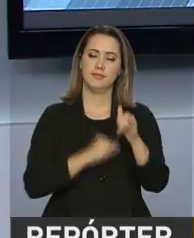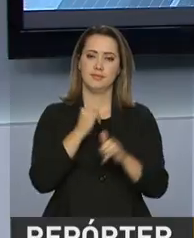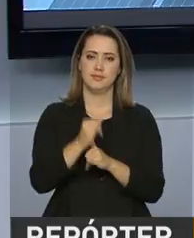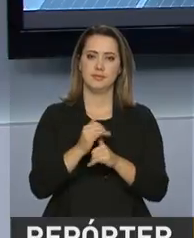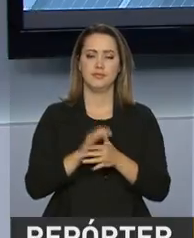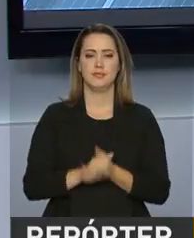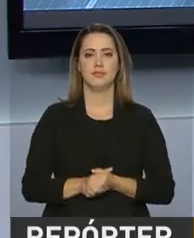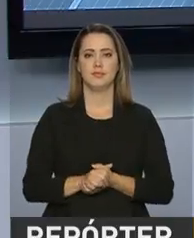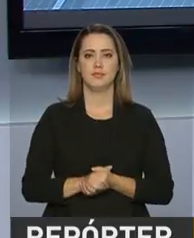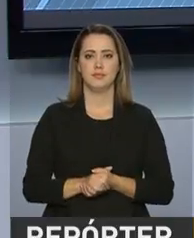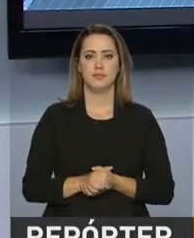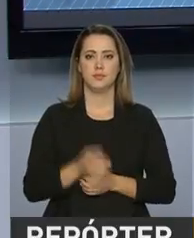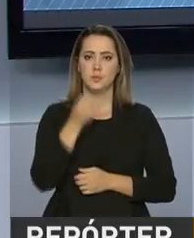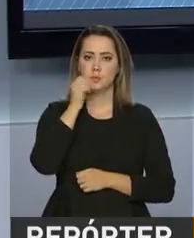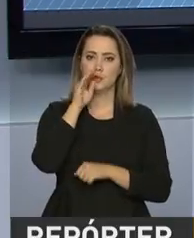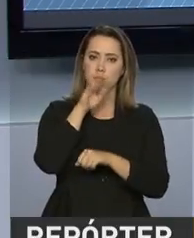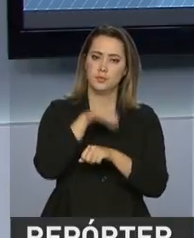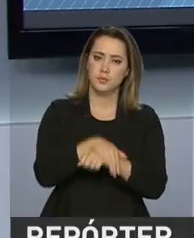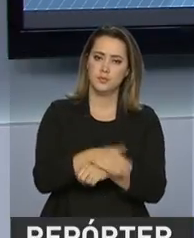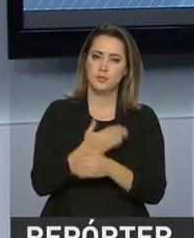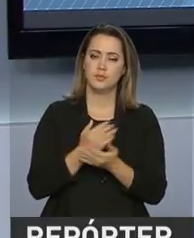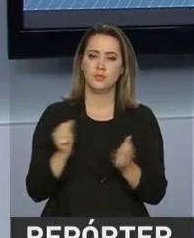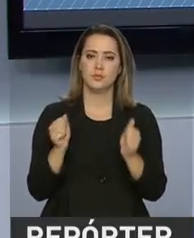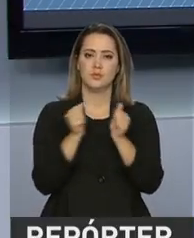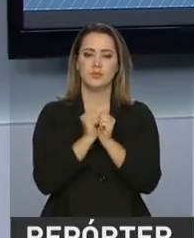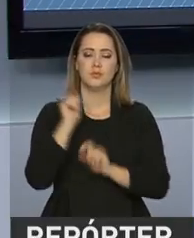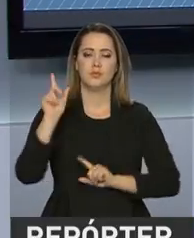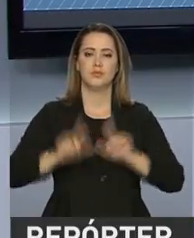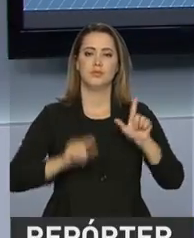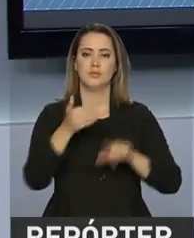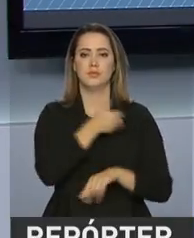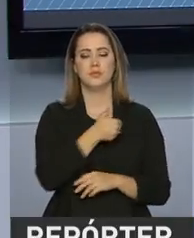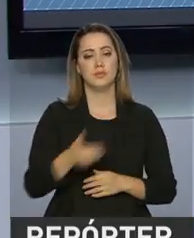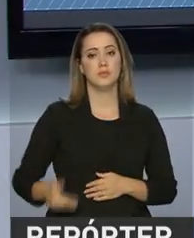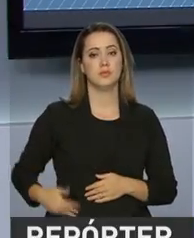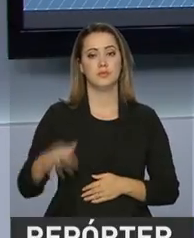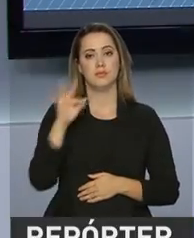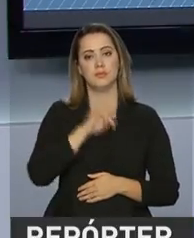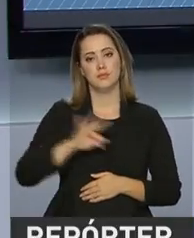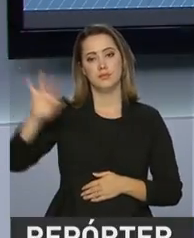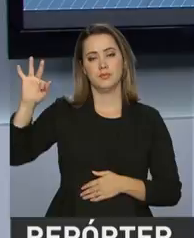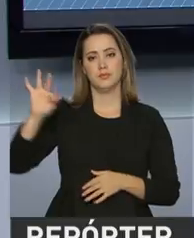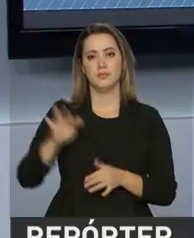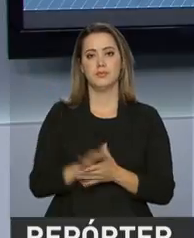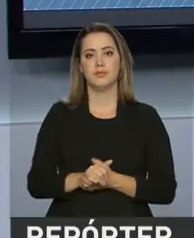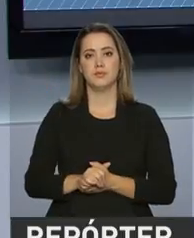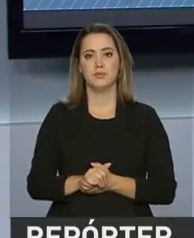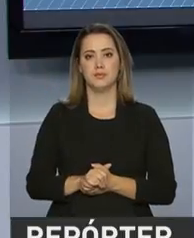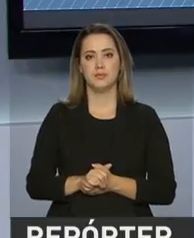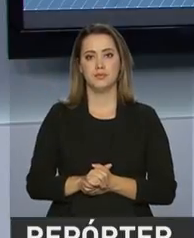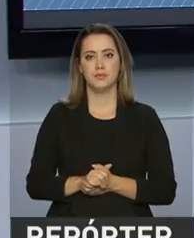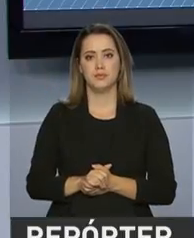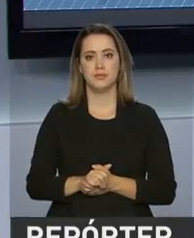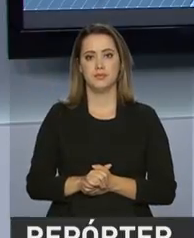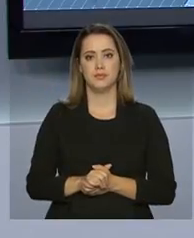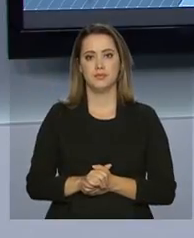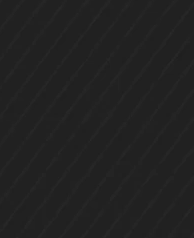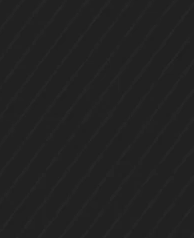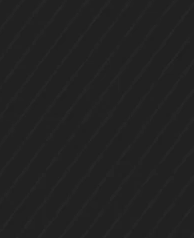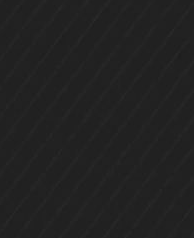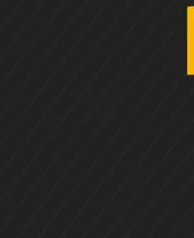disponível na internet uma boa noite pra você continue com a gente aqui na nbr a tv do governo federal